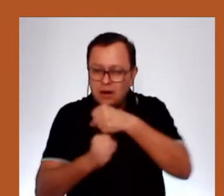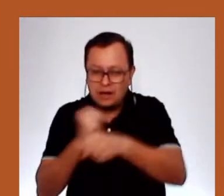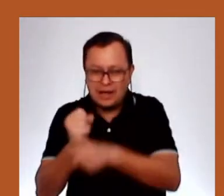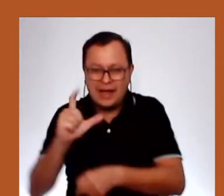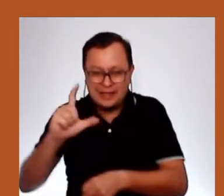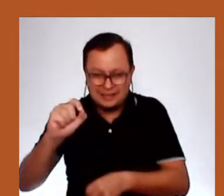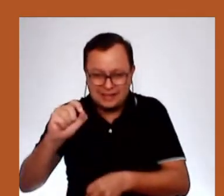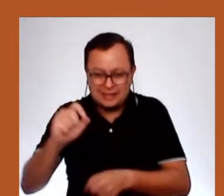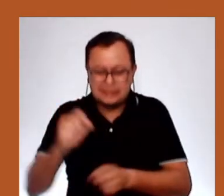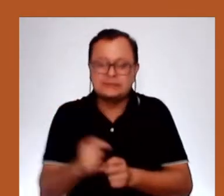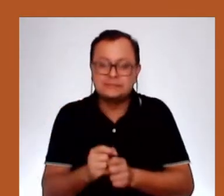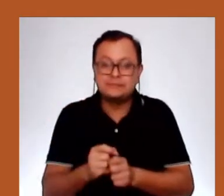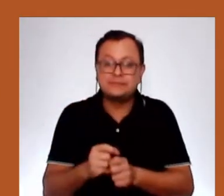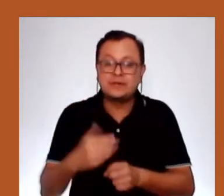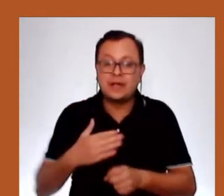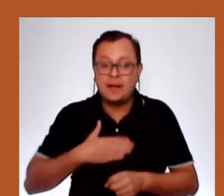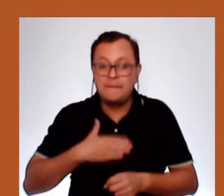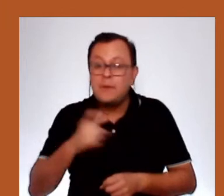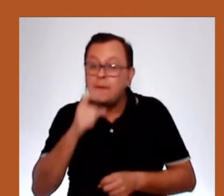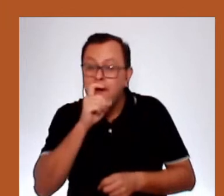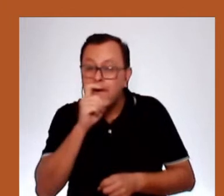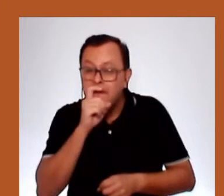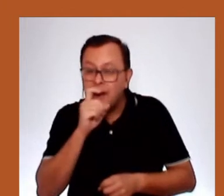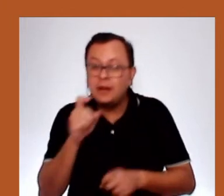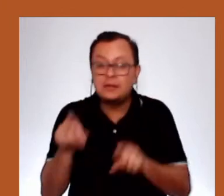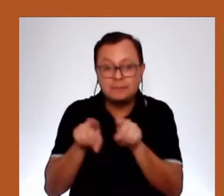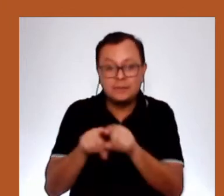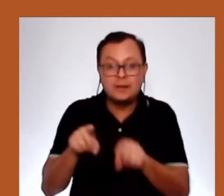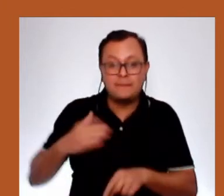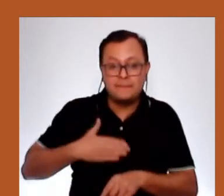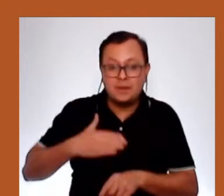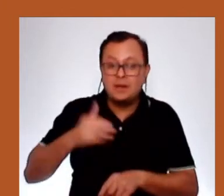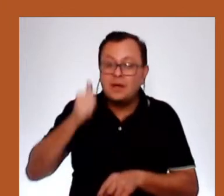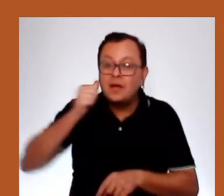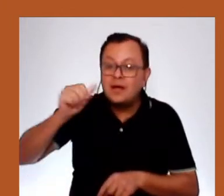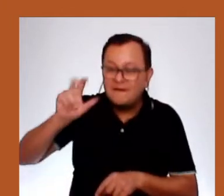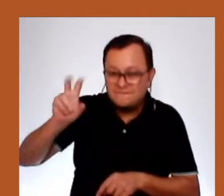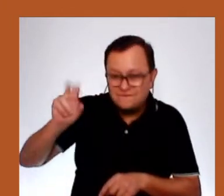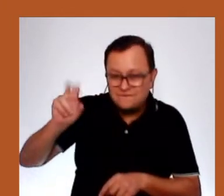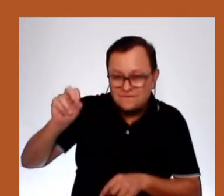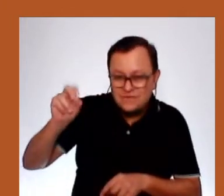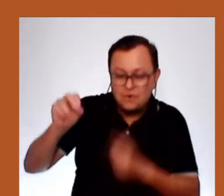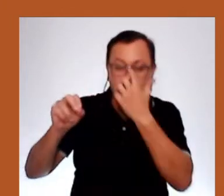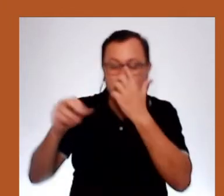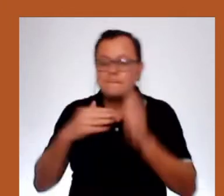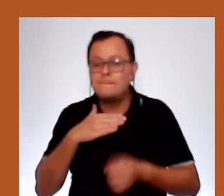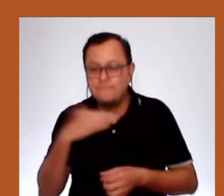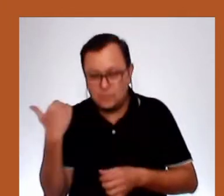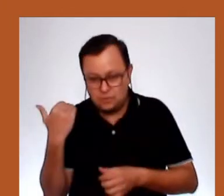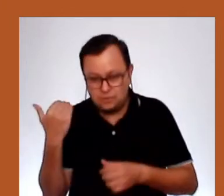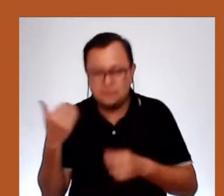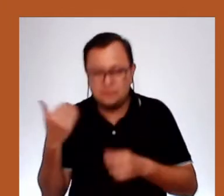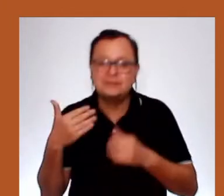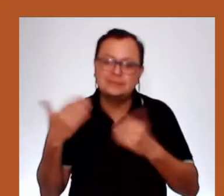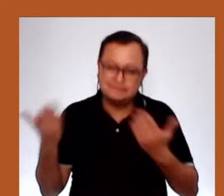pai e a minha avó materna morreram sob cuidados paliativos e foi um grande privilégio, apesar de todas as